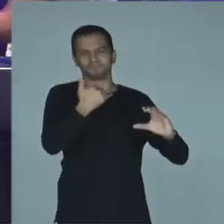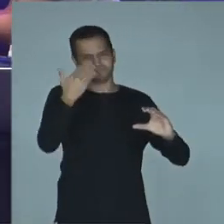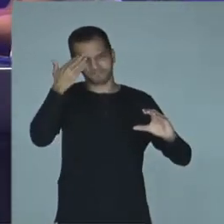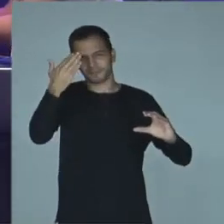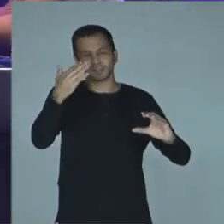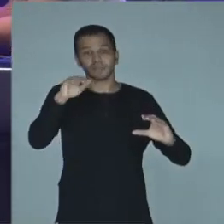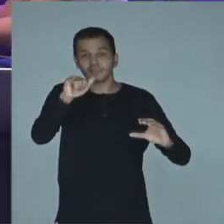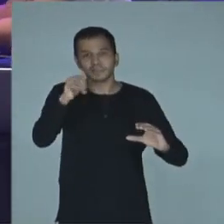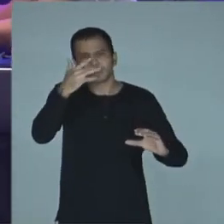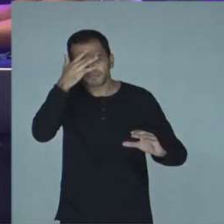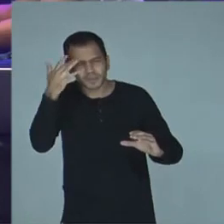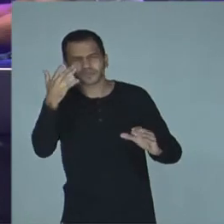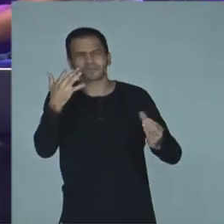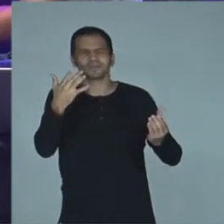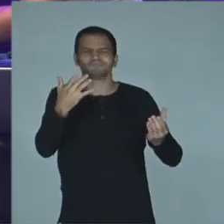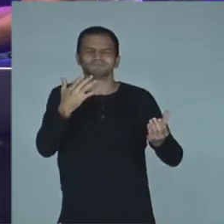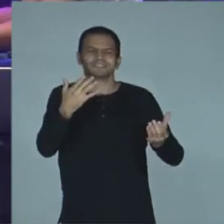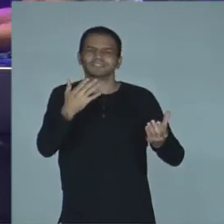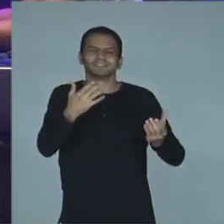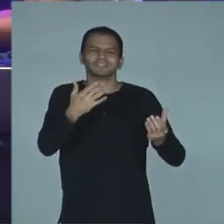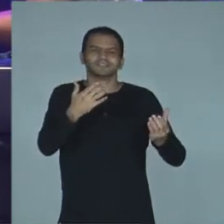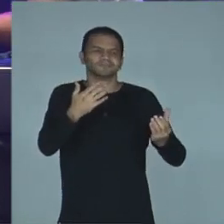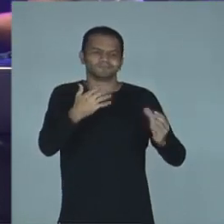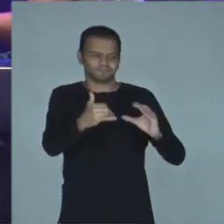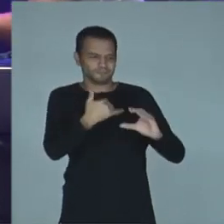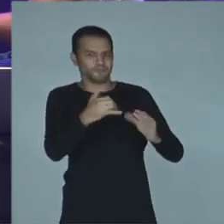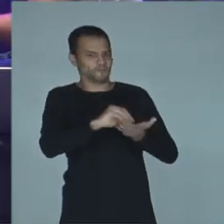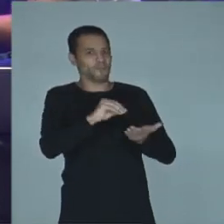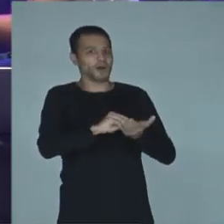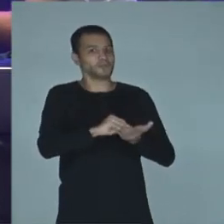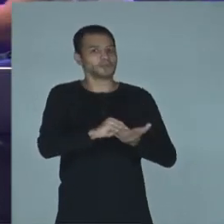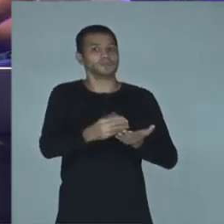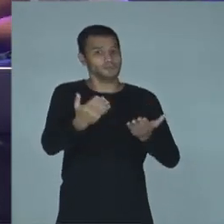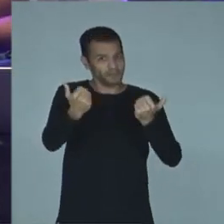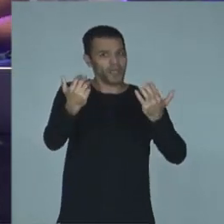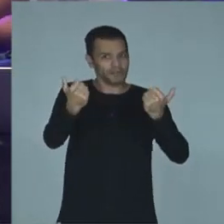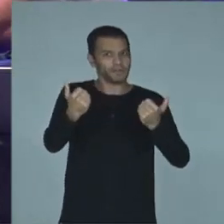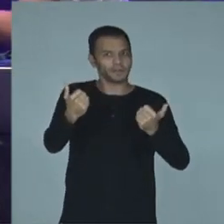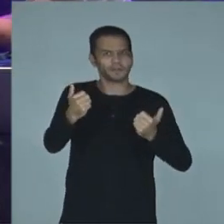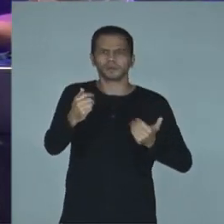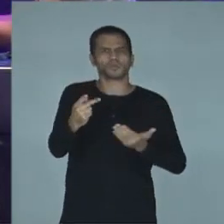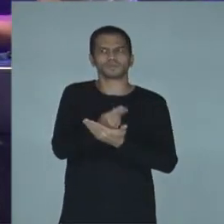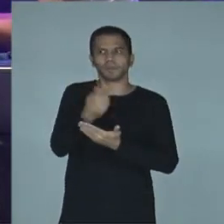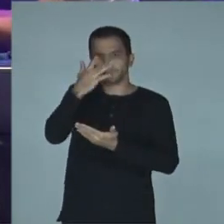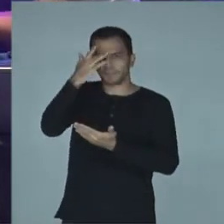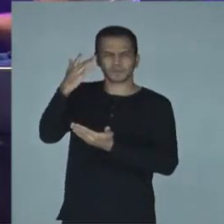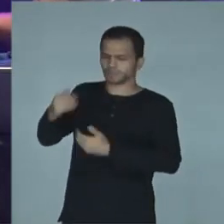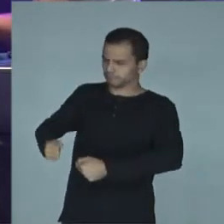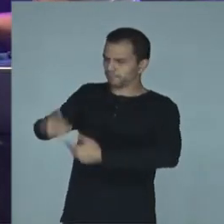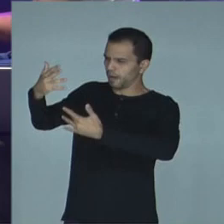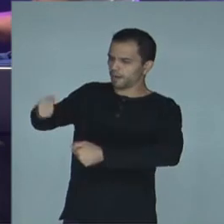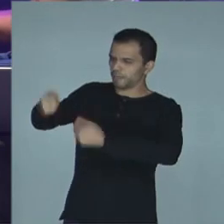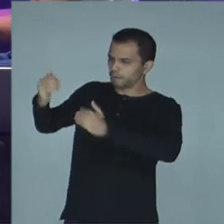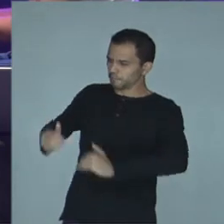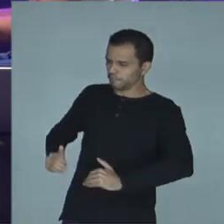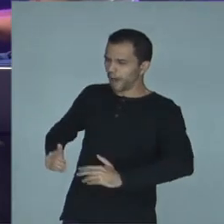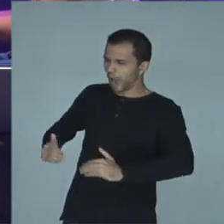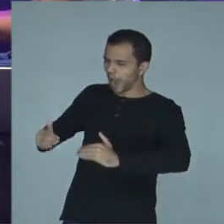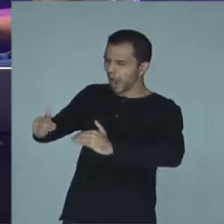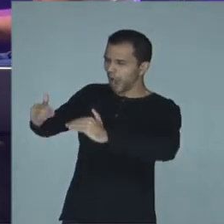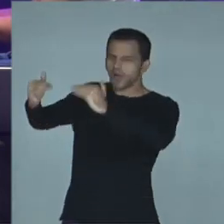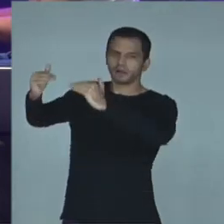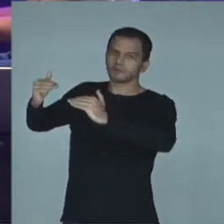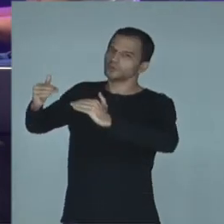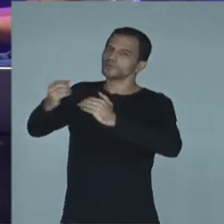ainda tem tanta gente falou recebo Jesus aqui ó Mas é muita gente até agora aqui ó até agora que a gente escrevendo escreve então aqui